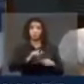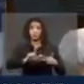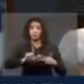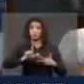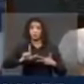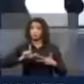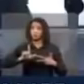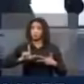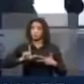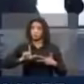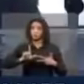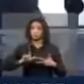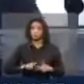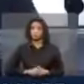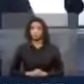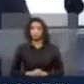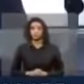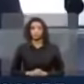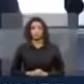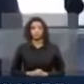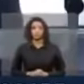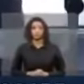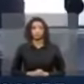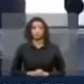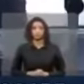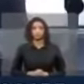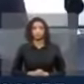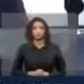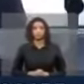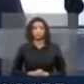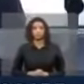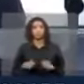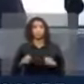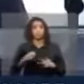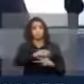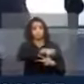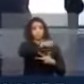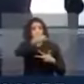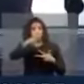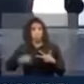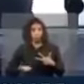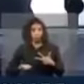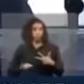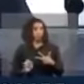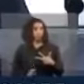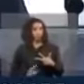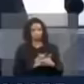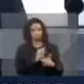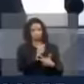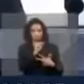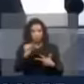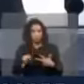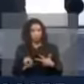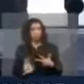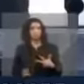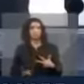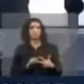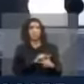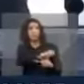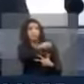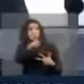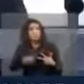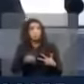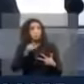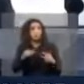Legislativo. Evoca-se neste ponto o princípio da separação de poderes, o qual se tornou um modelo fundamental na história